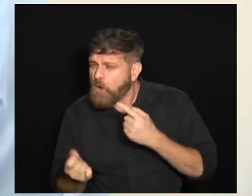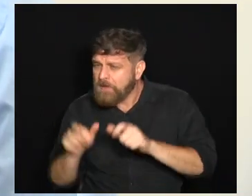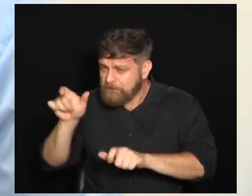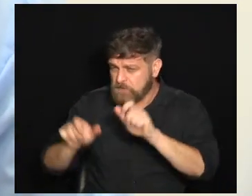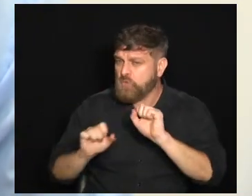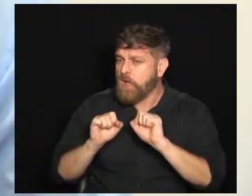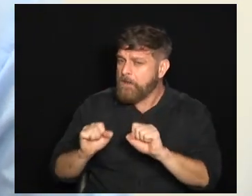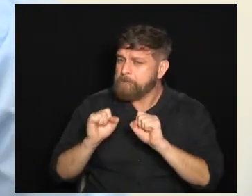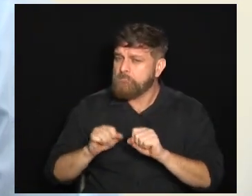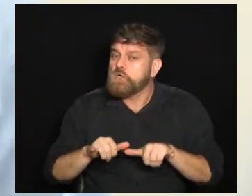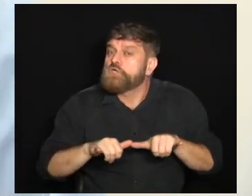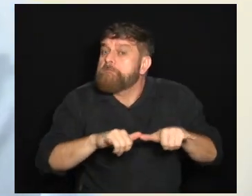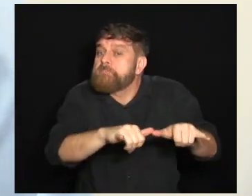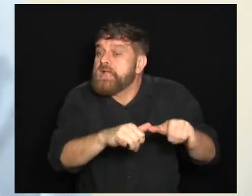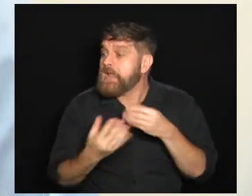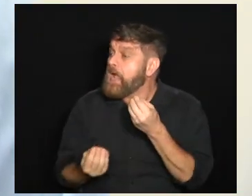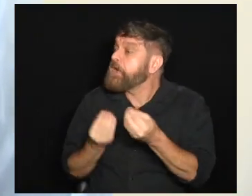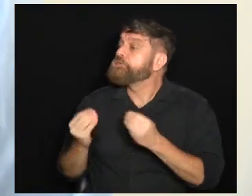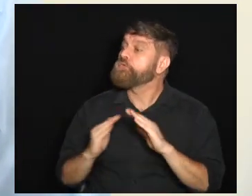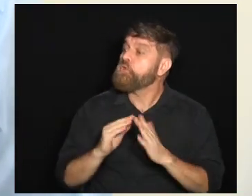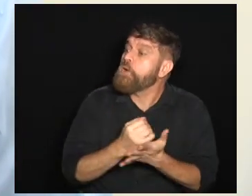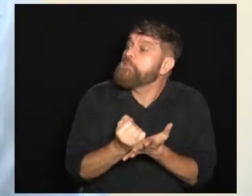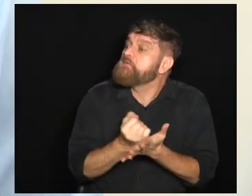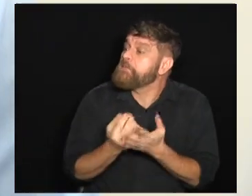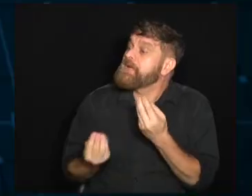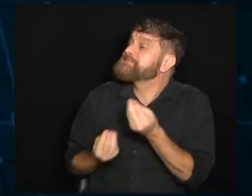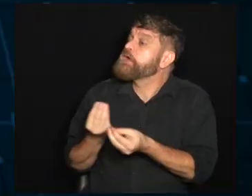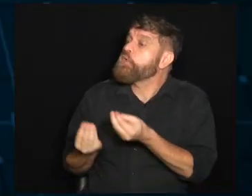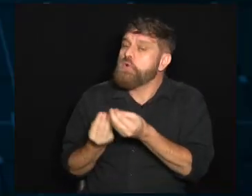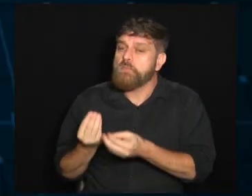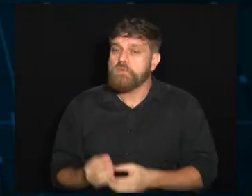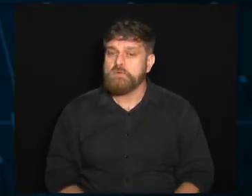ir pelo menos no mercado, numa farmácia? Como é que funciona?